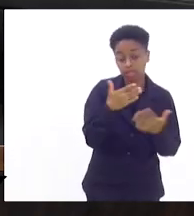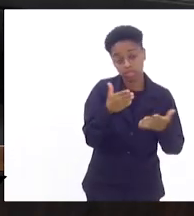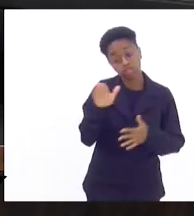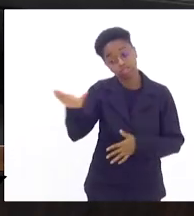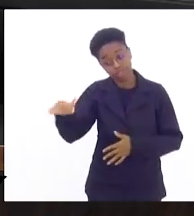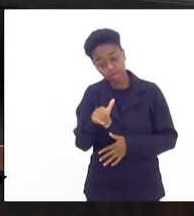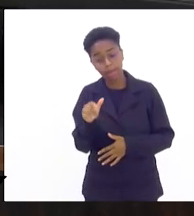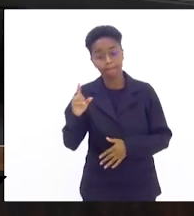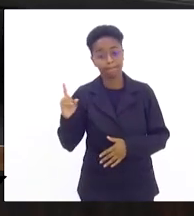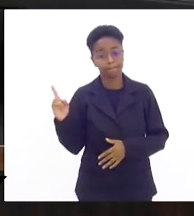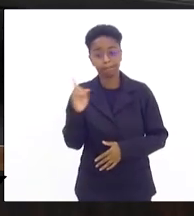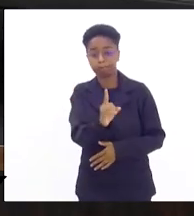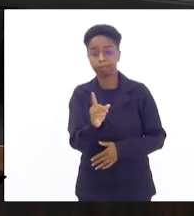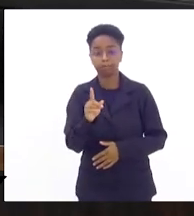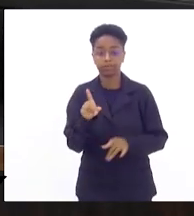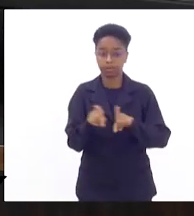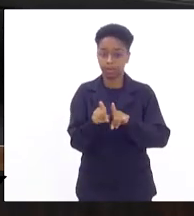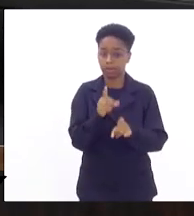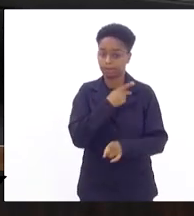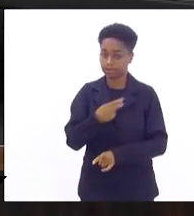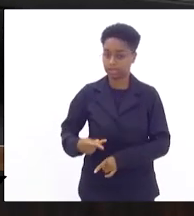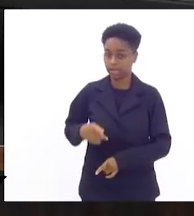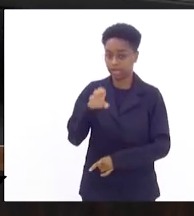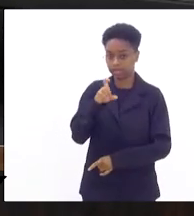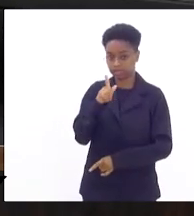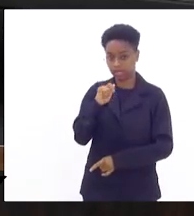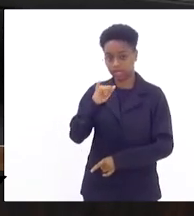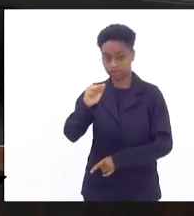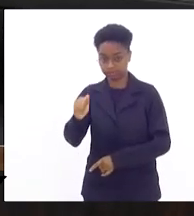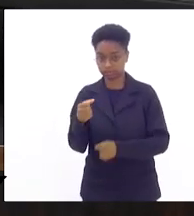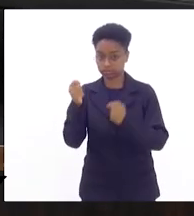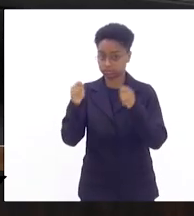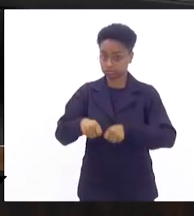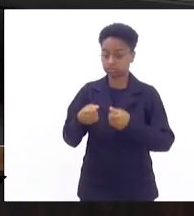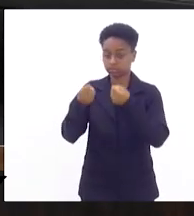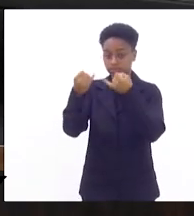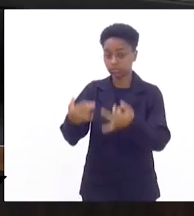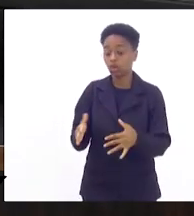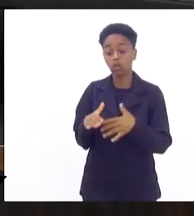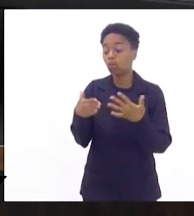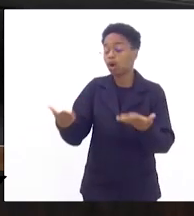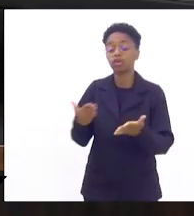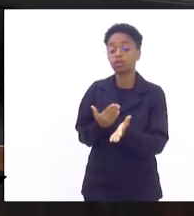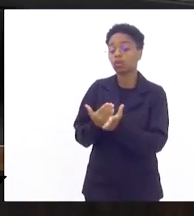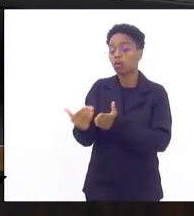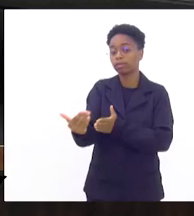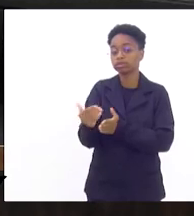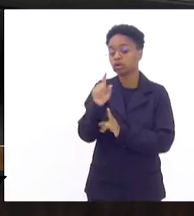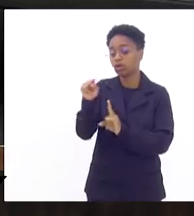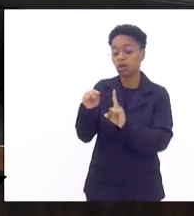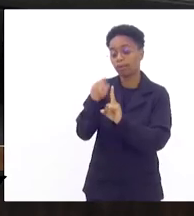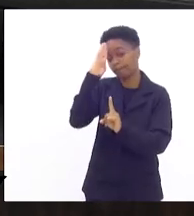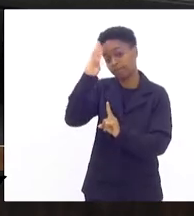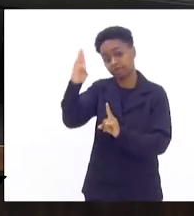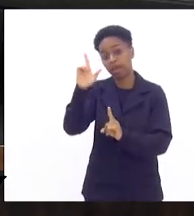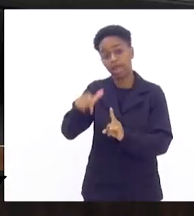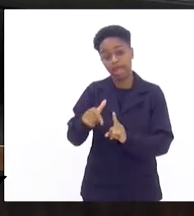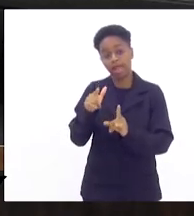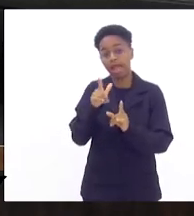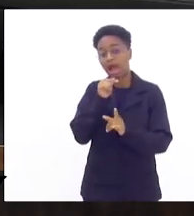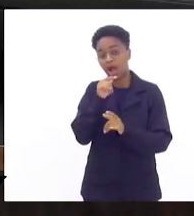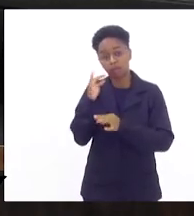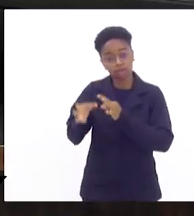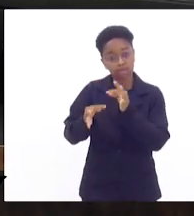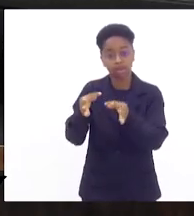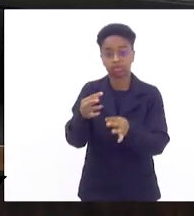presidente da EGEA Brasil para ela poder explicar quando ela irá dar início ao objetivo principal, que é o saneamento na cidade